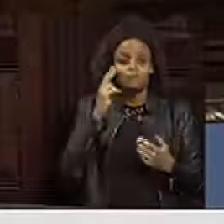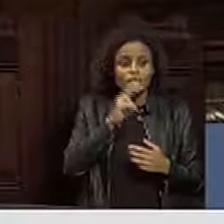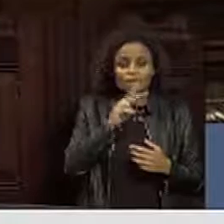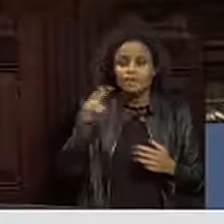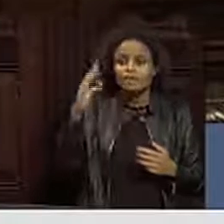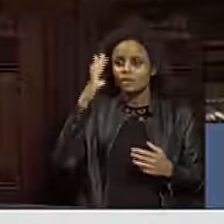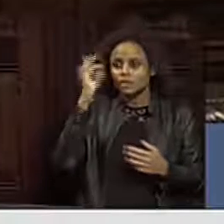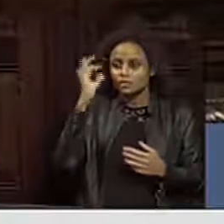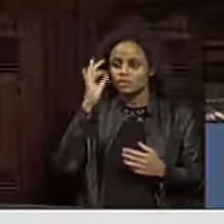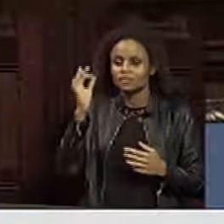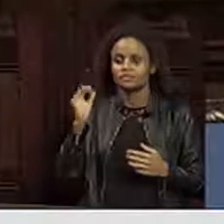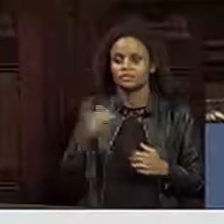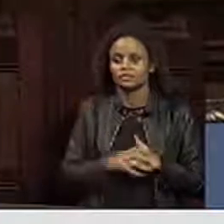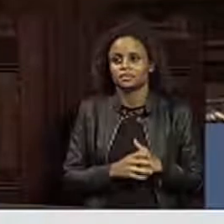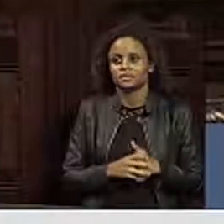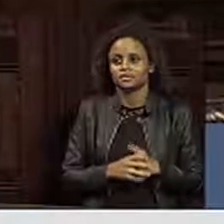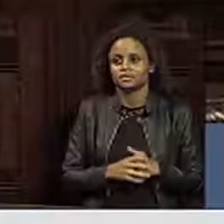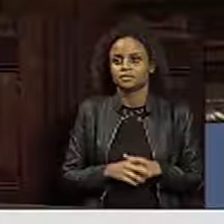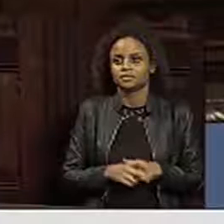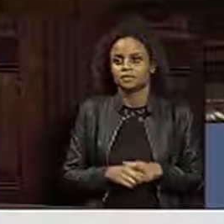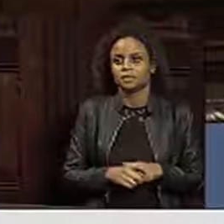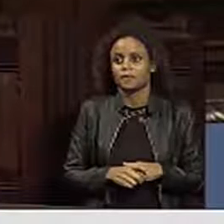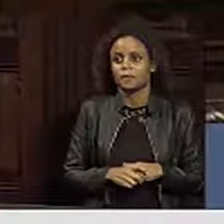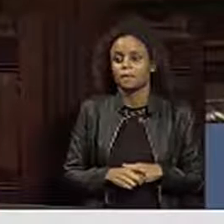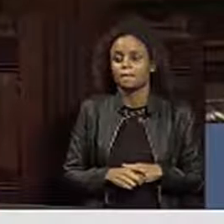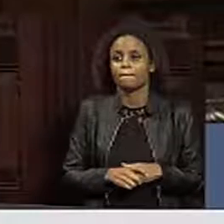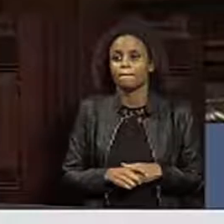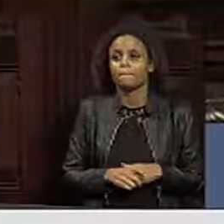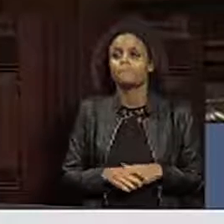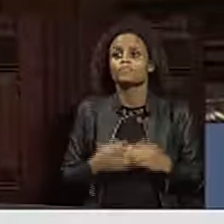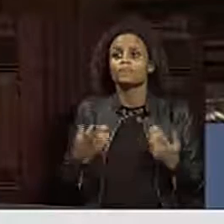governo que saiba fazer esse enfrentamento, mas as